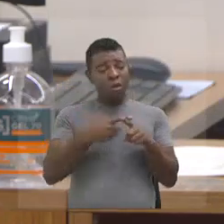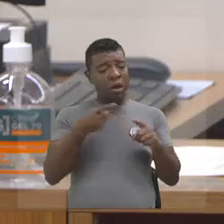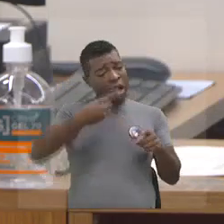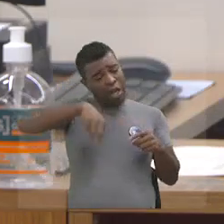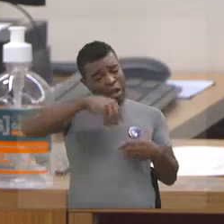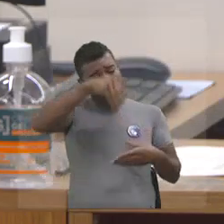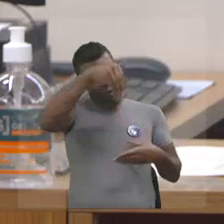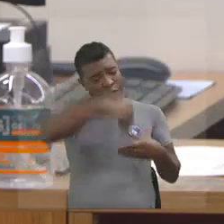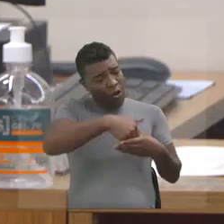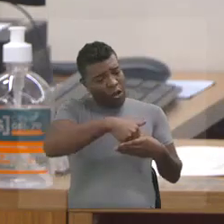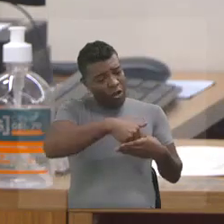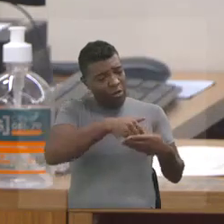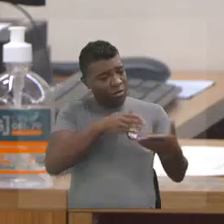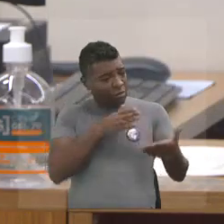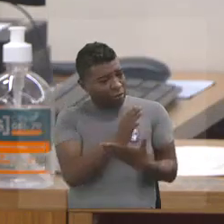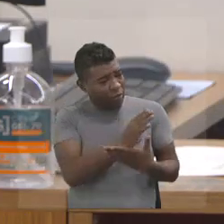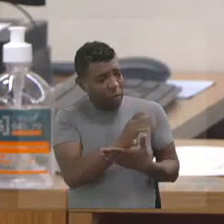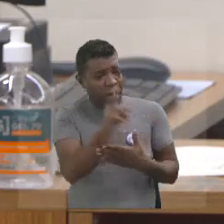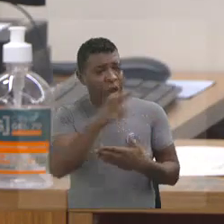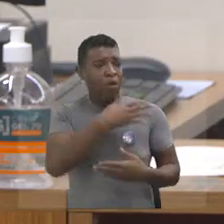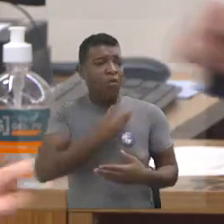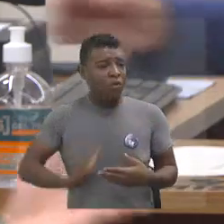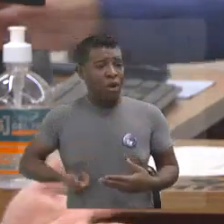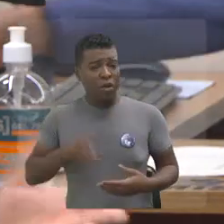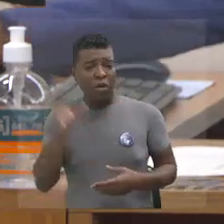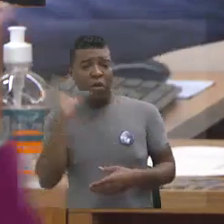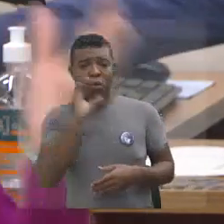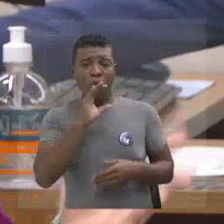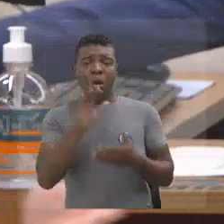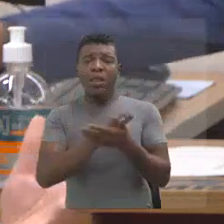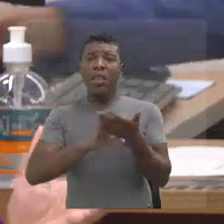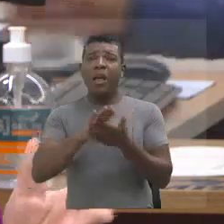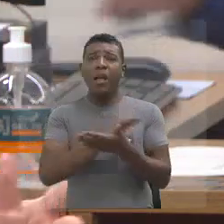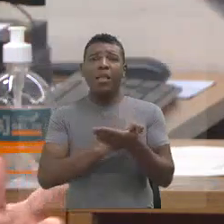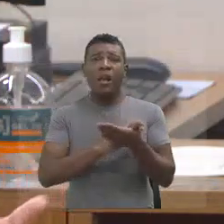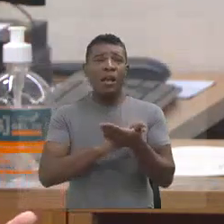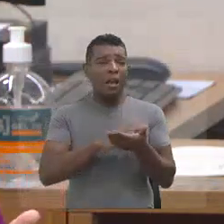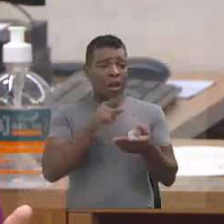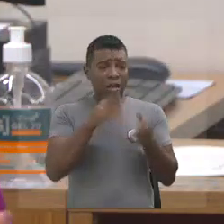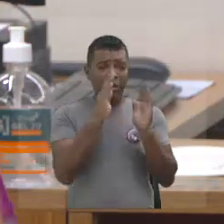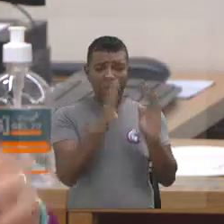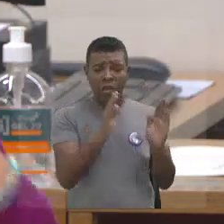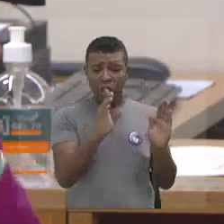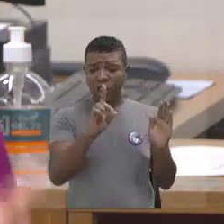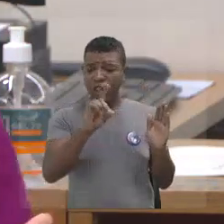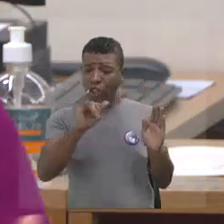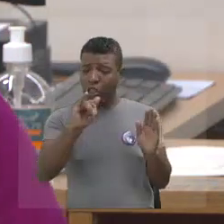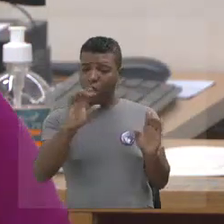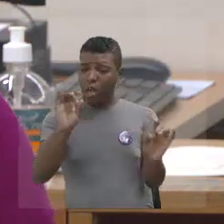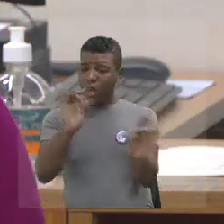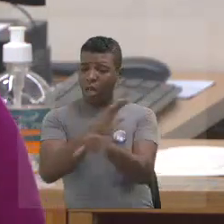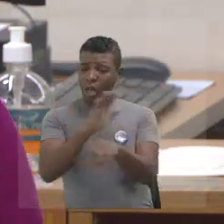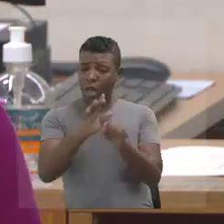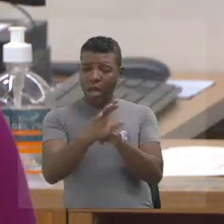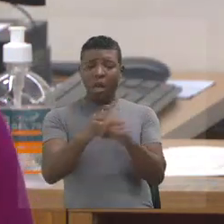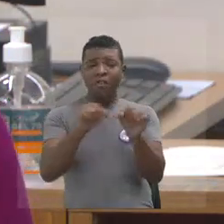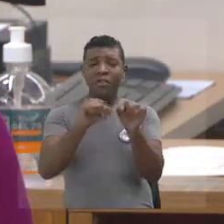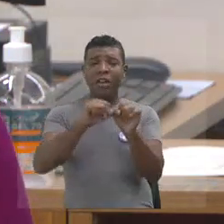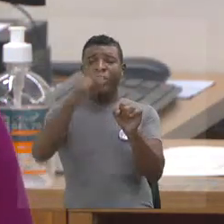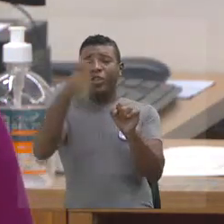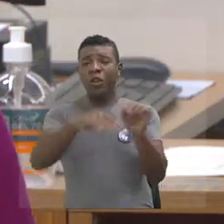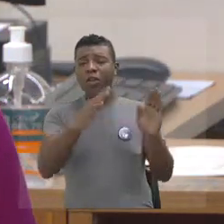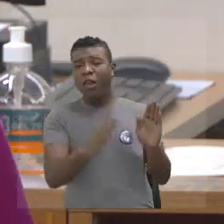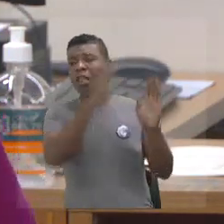de regular e depois na véspera ser prazos ou no dia né de vencer prazo se repactua essa dinâmica